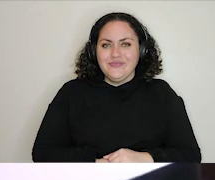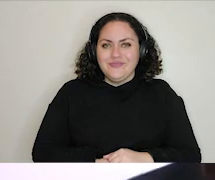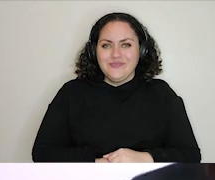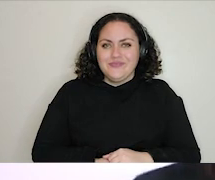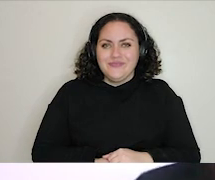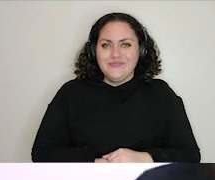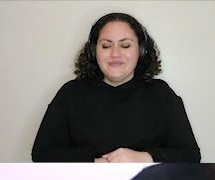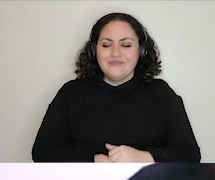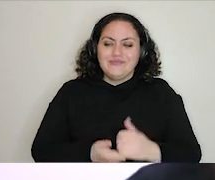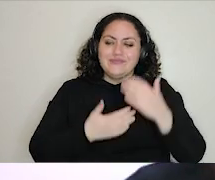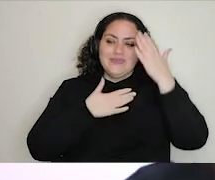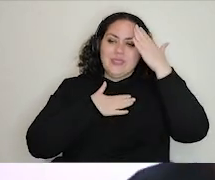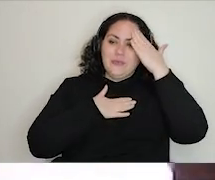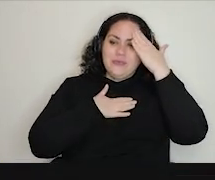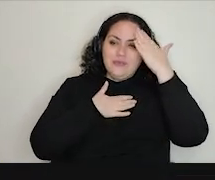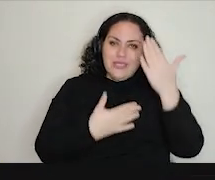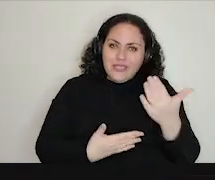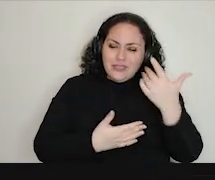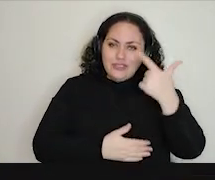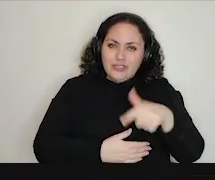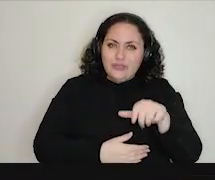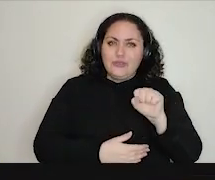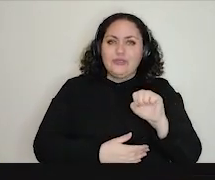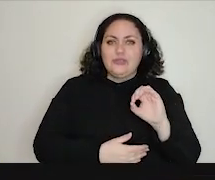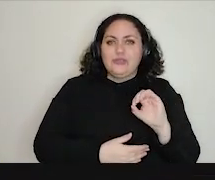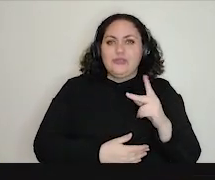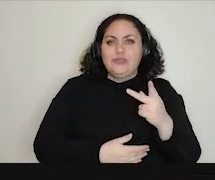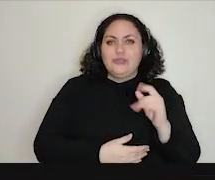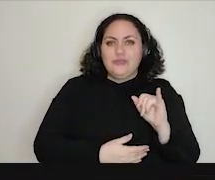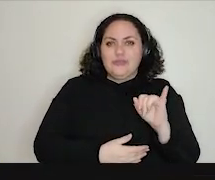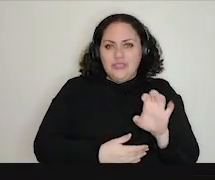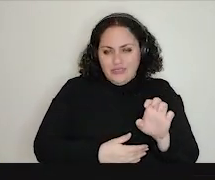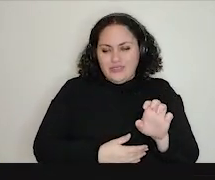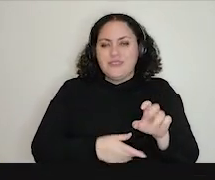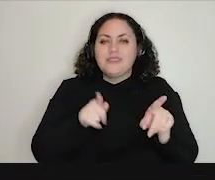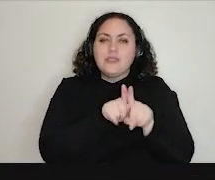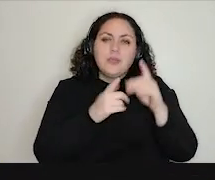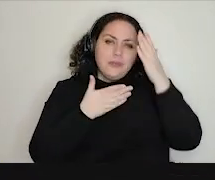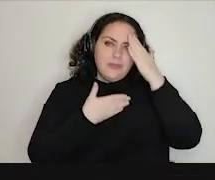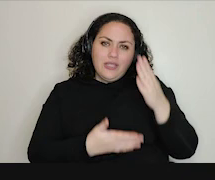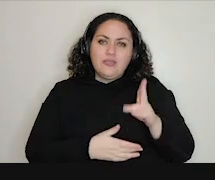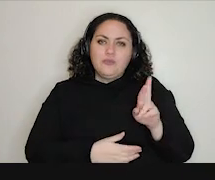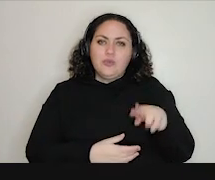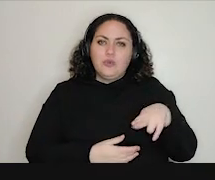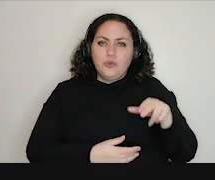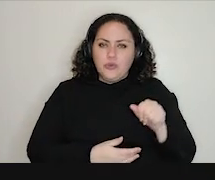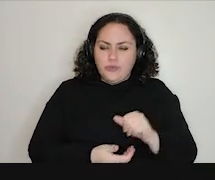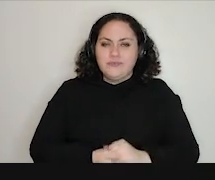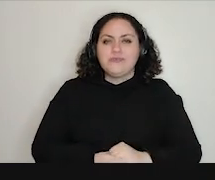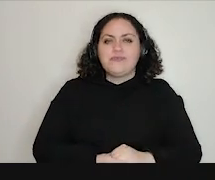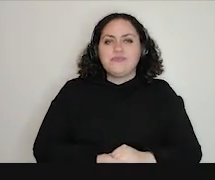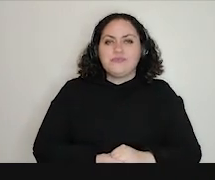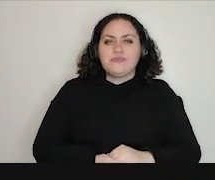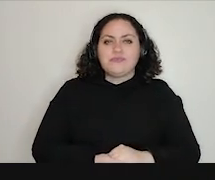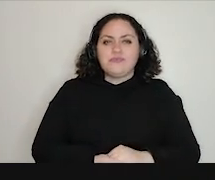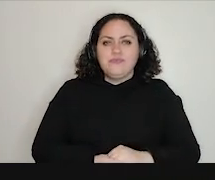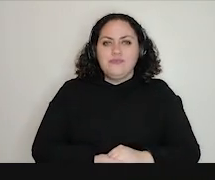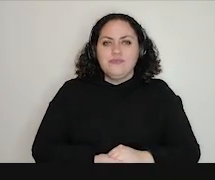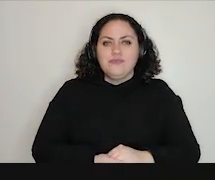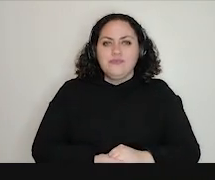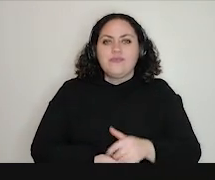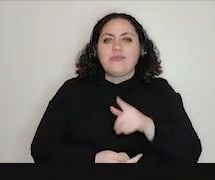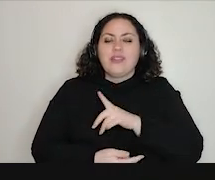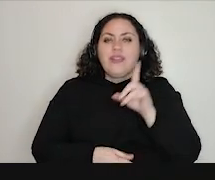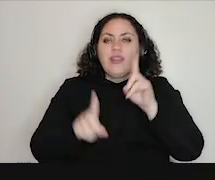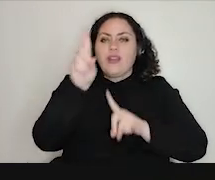Muito obrigada de novo, Sofia. Muito obrigada, Bruna. Então, a gente vai colocar alguns dos muitos elogios